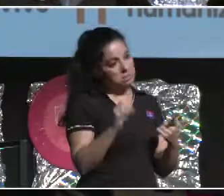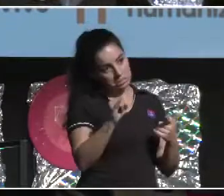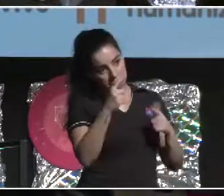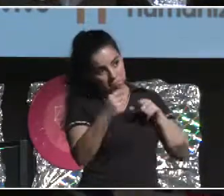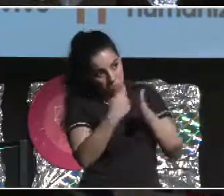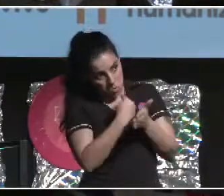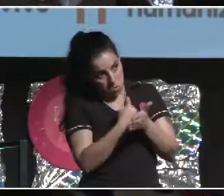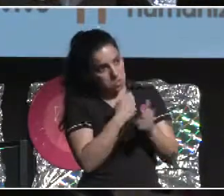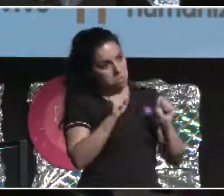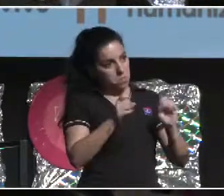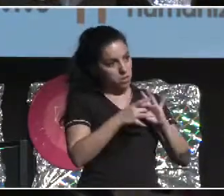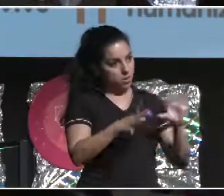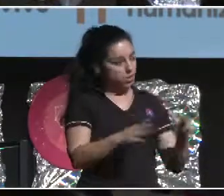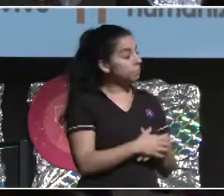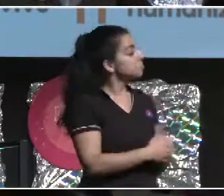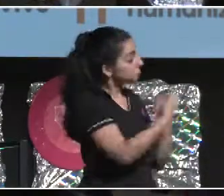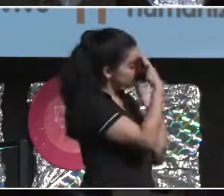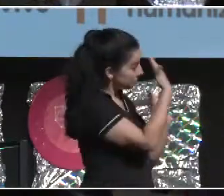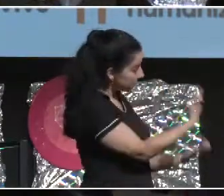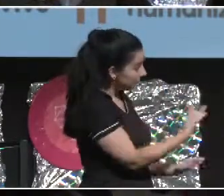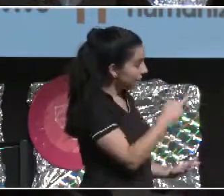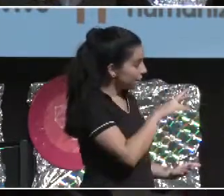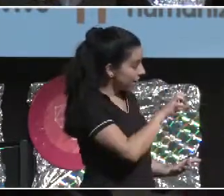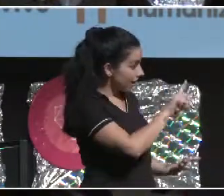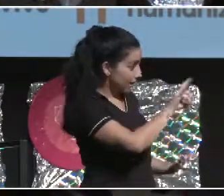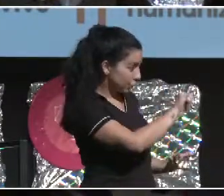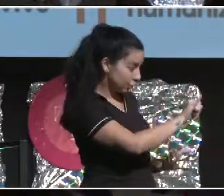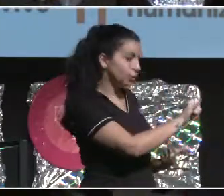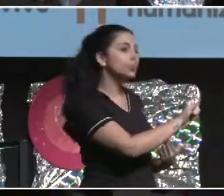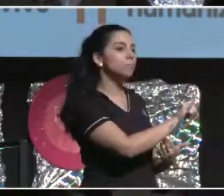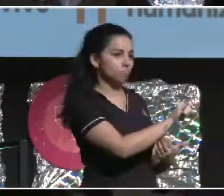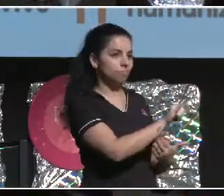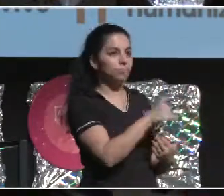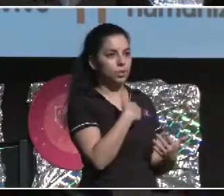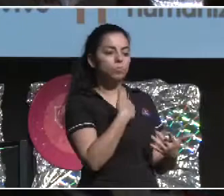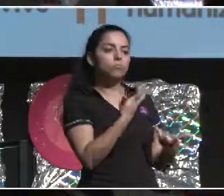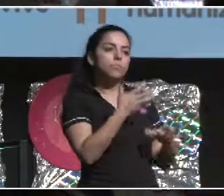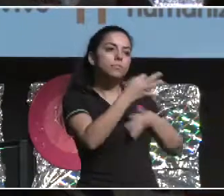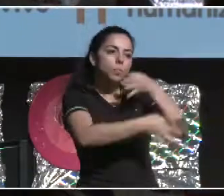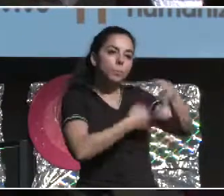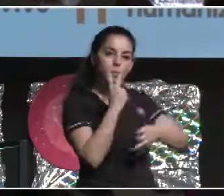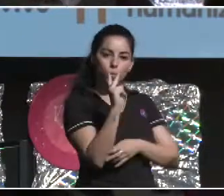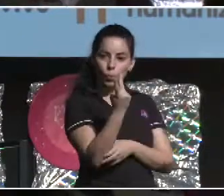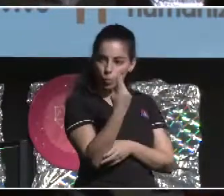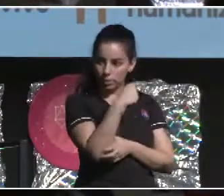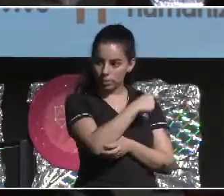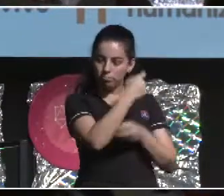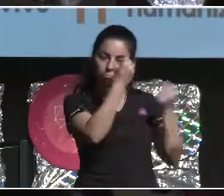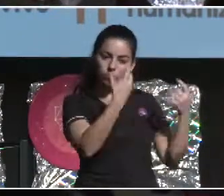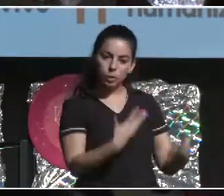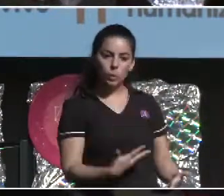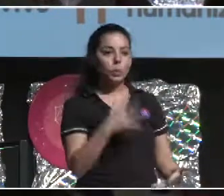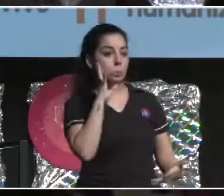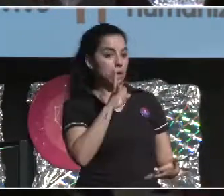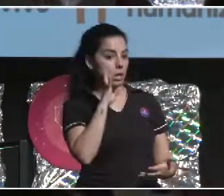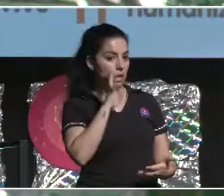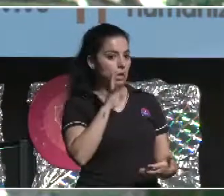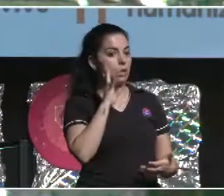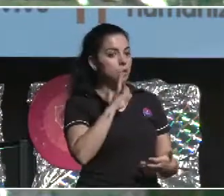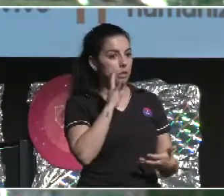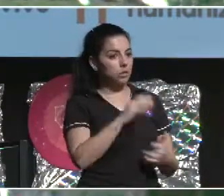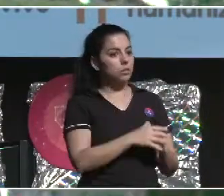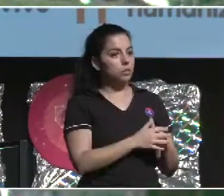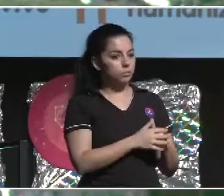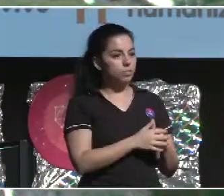también. Obrigada, Fred. Eu vou pontuar 2 questões da fala do Fred que eu acho que é bem legal e que